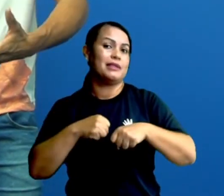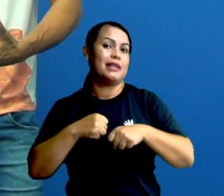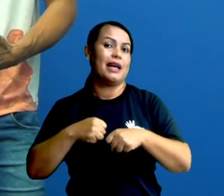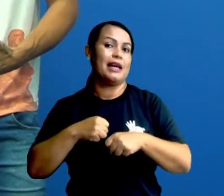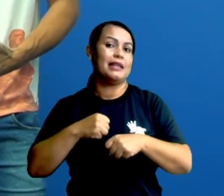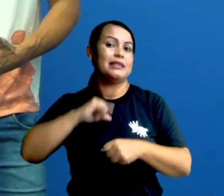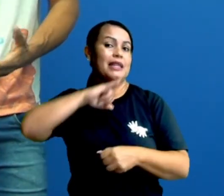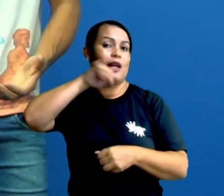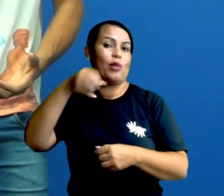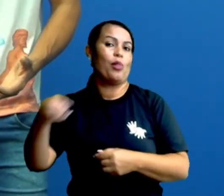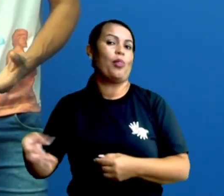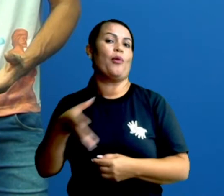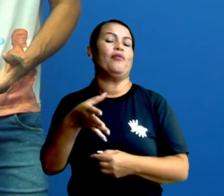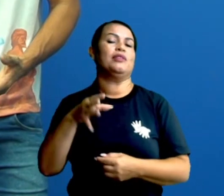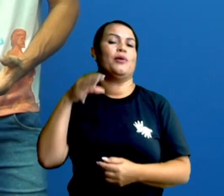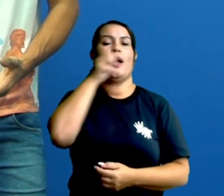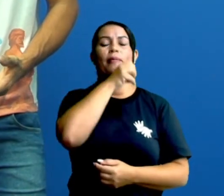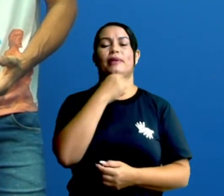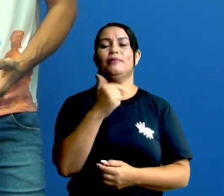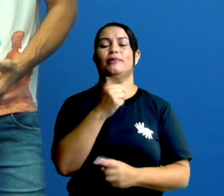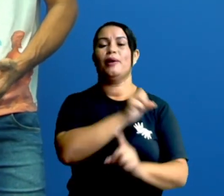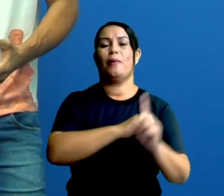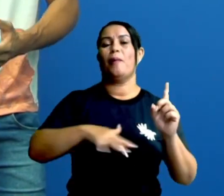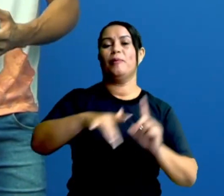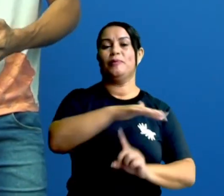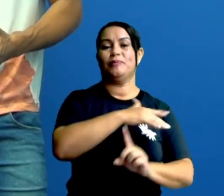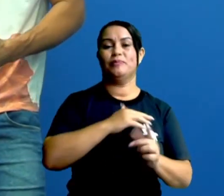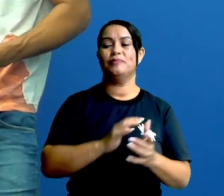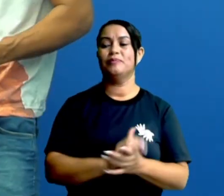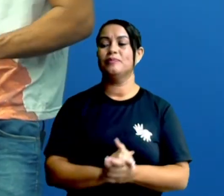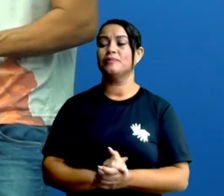renovação rápida no meio ambiente, tá certo?